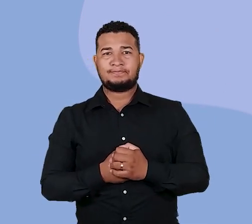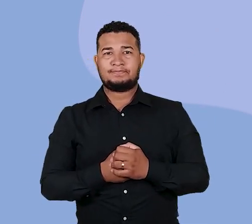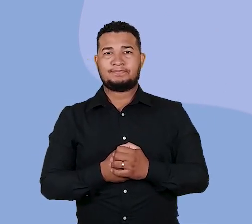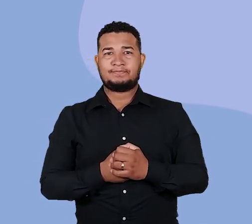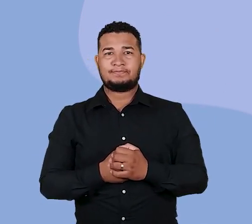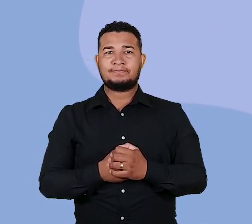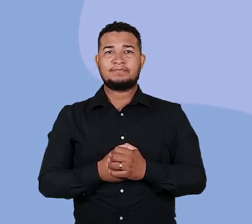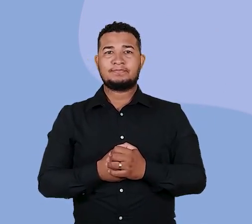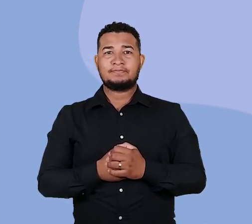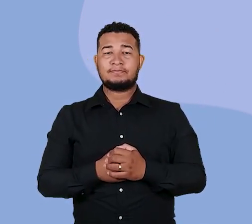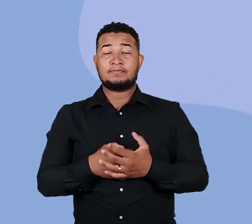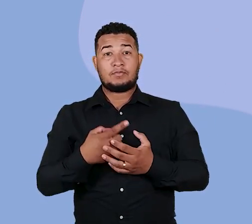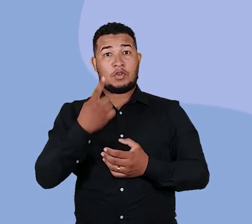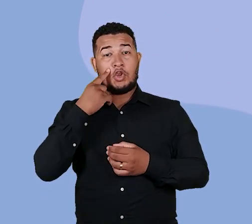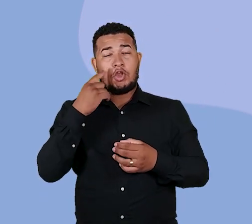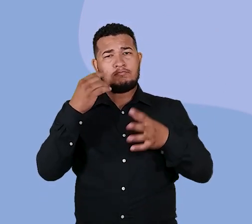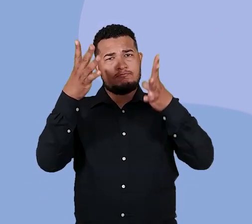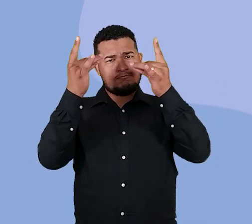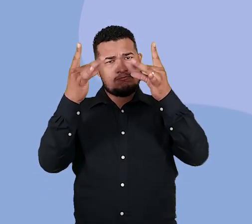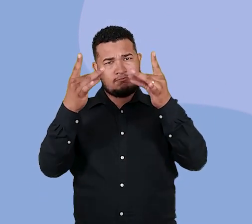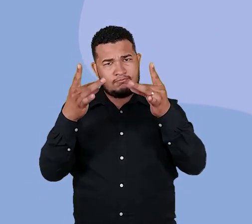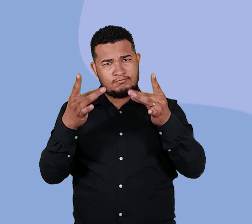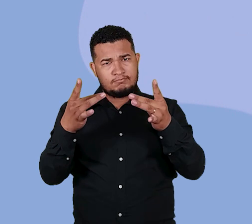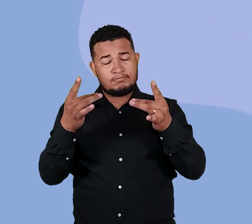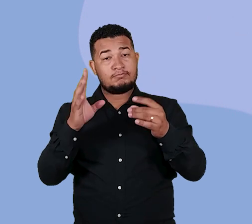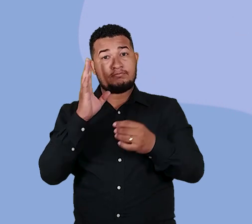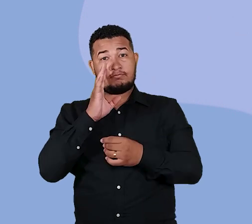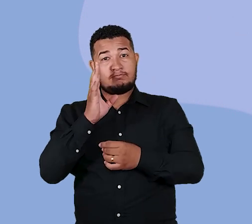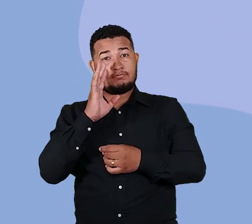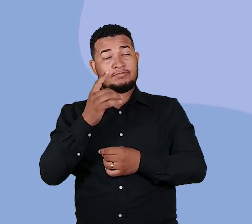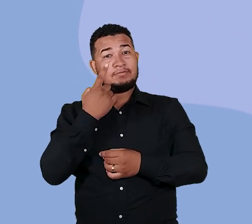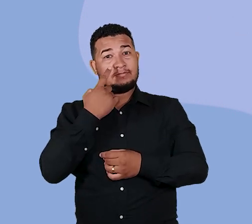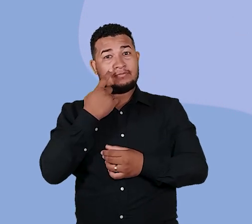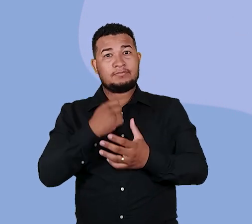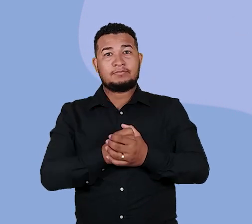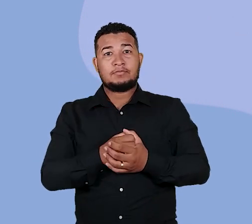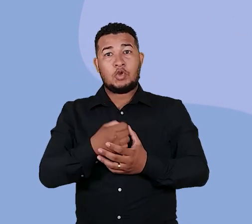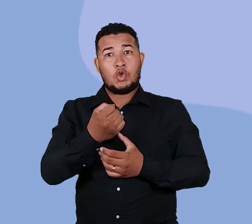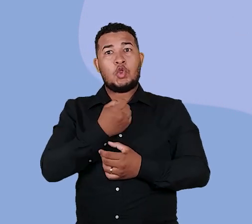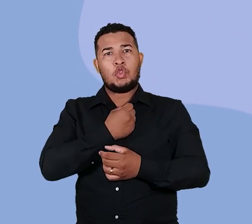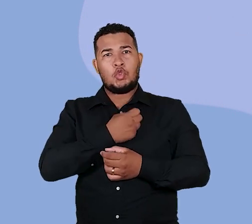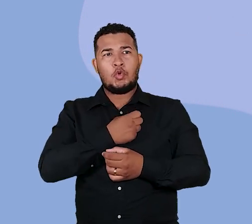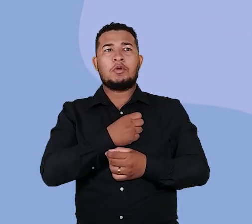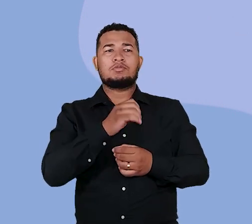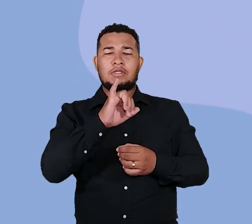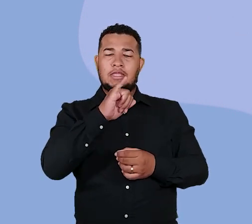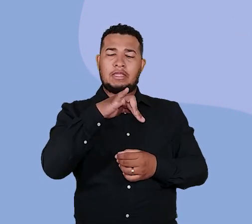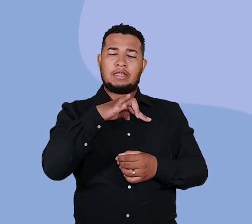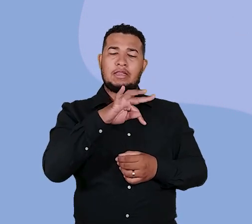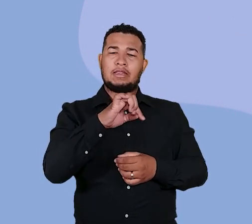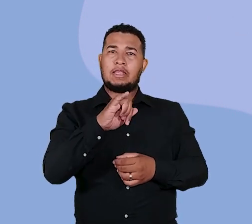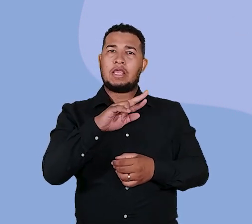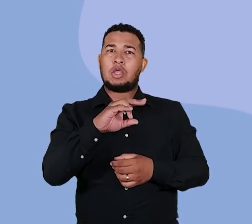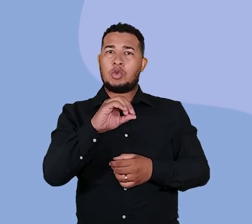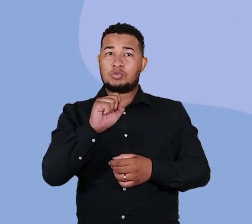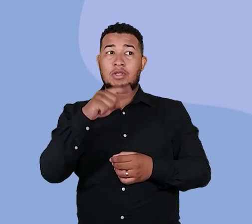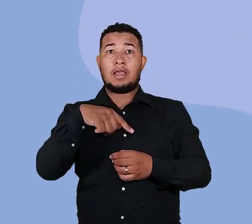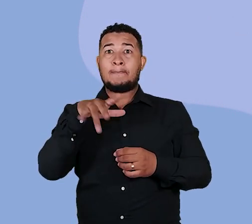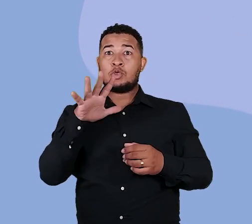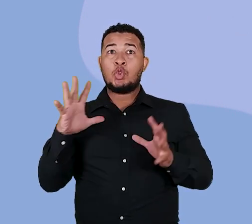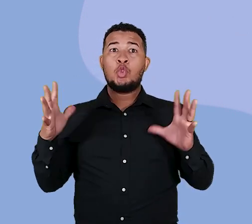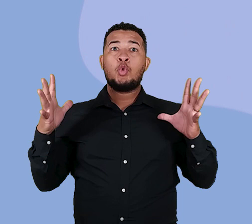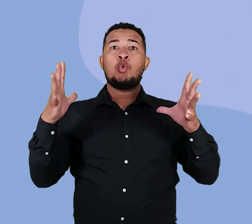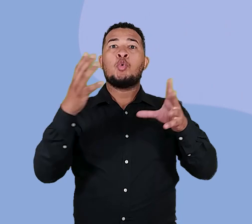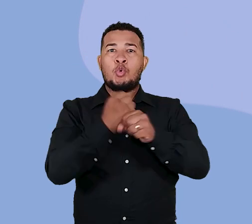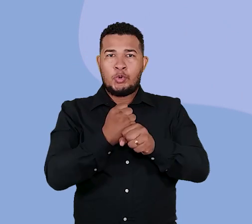infinito. Vamos então definir isso aqui de forma bacana. São números inteiros, a reunião de todos os números